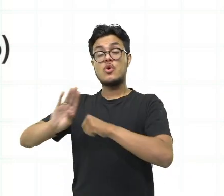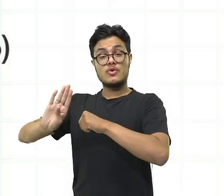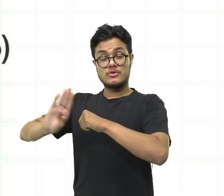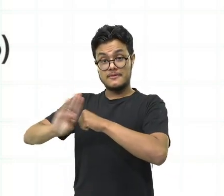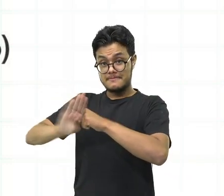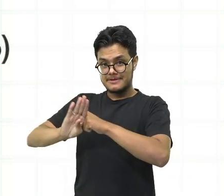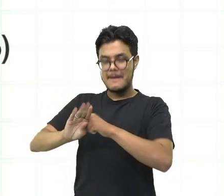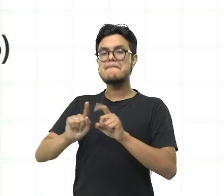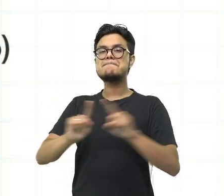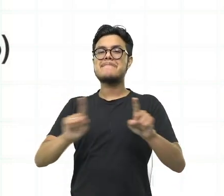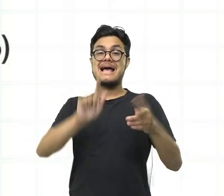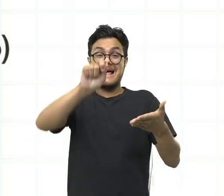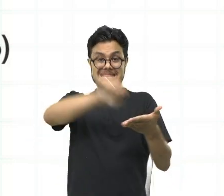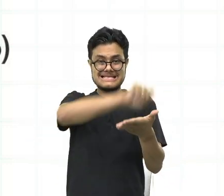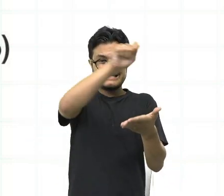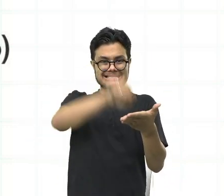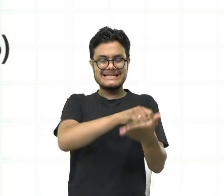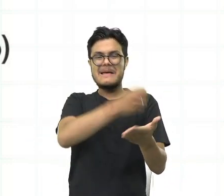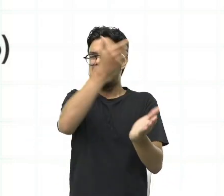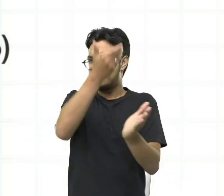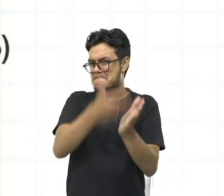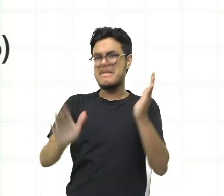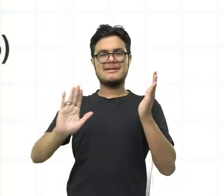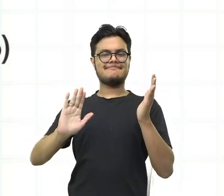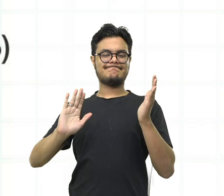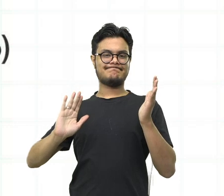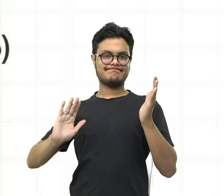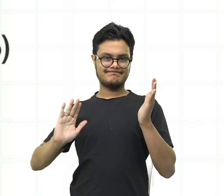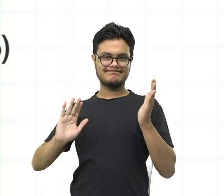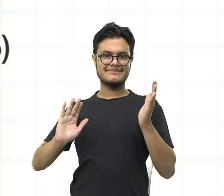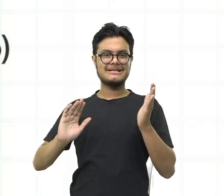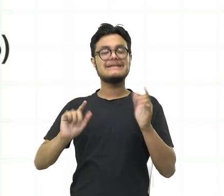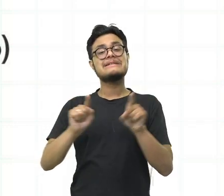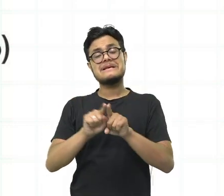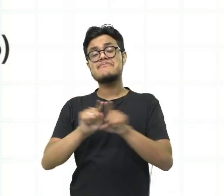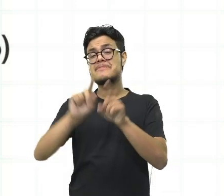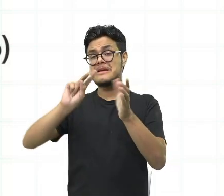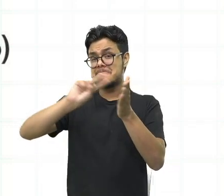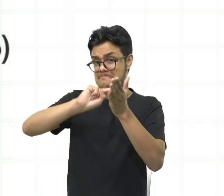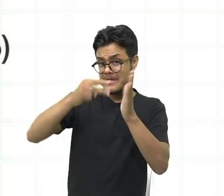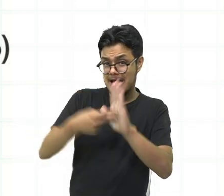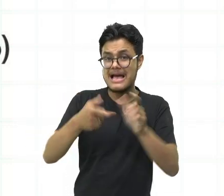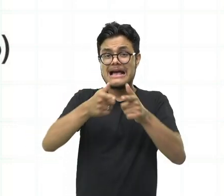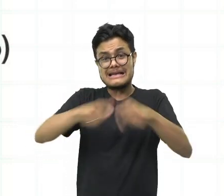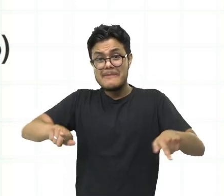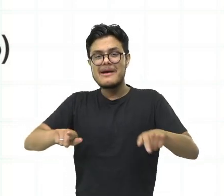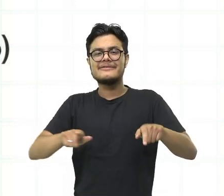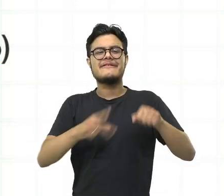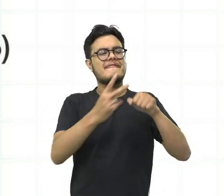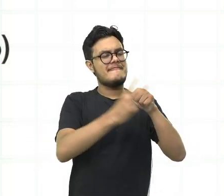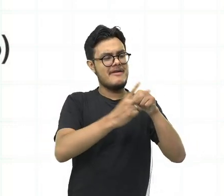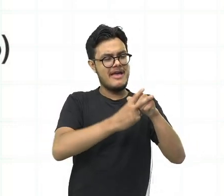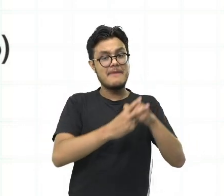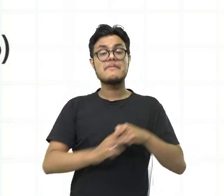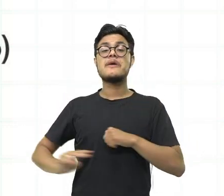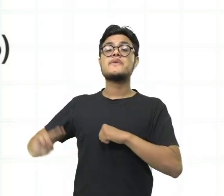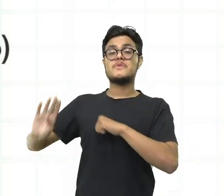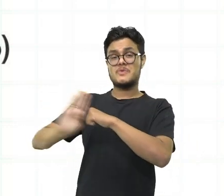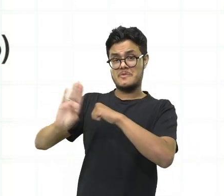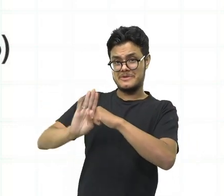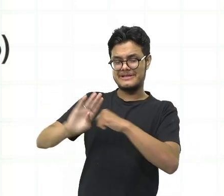na forma. Perdeu na forma e mudou também aqui, Aqui na outra forma, você colocou